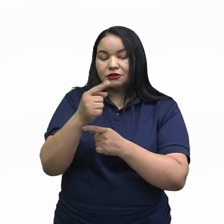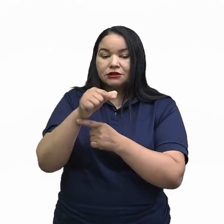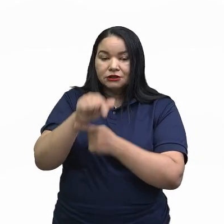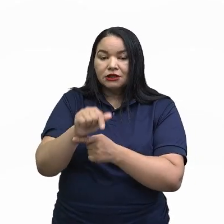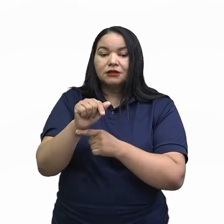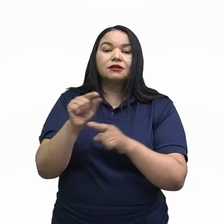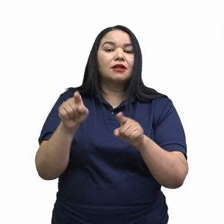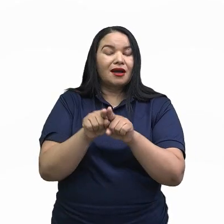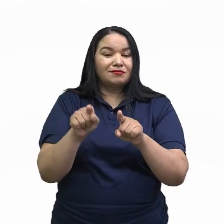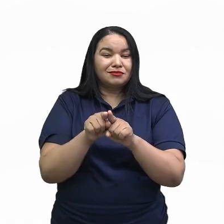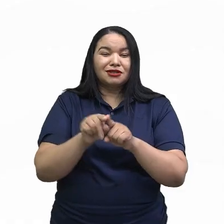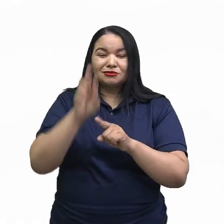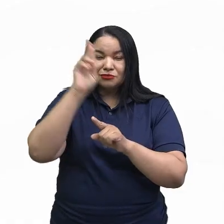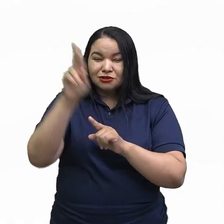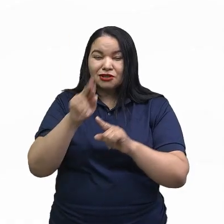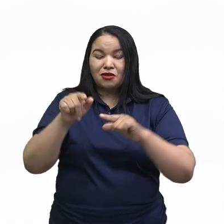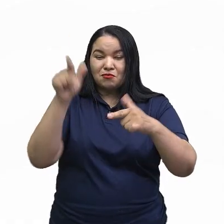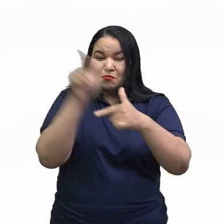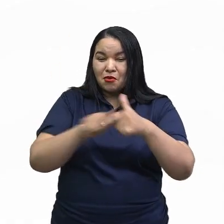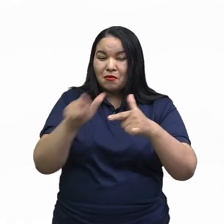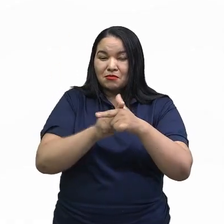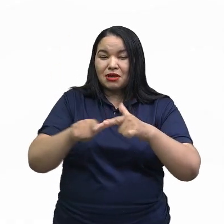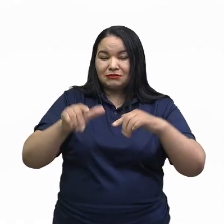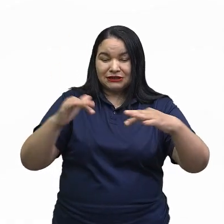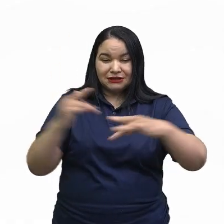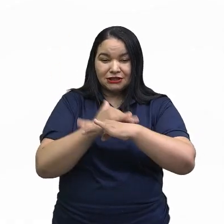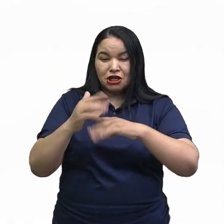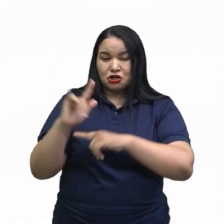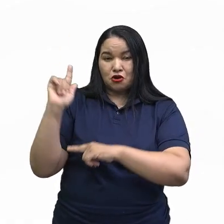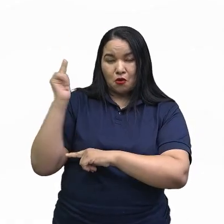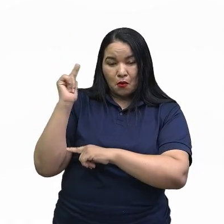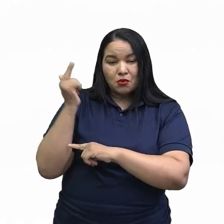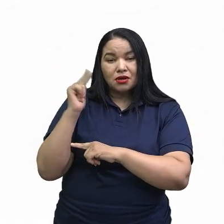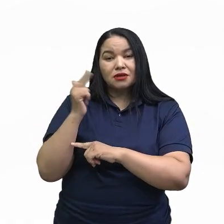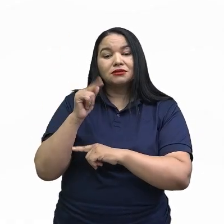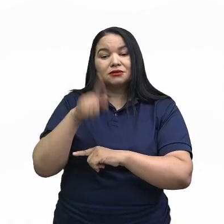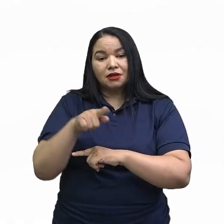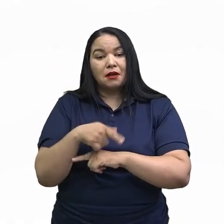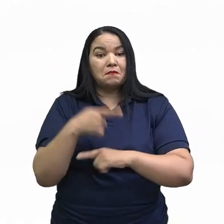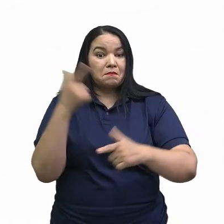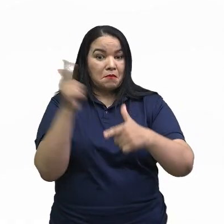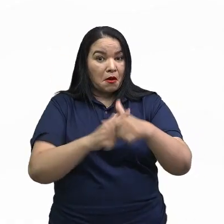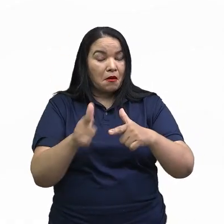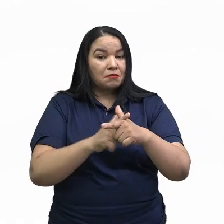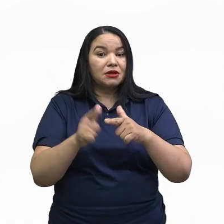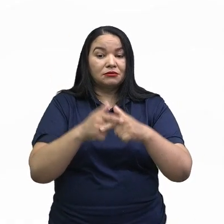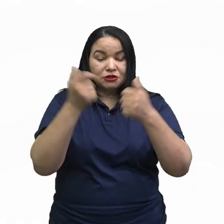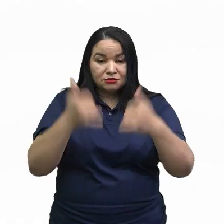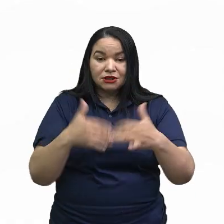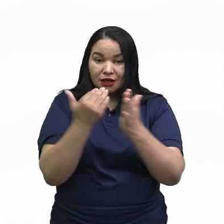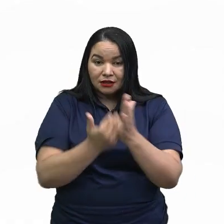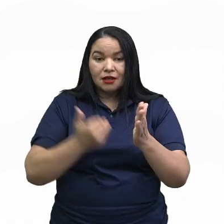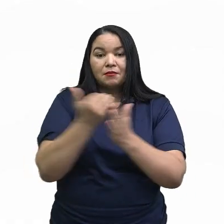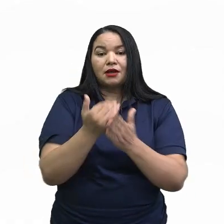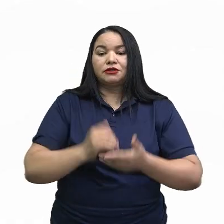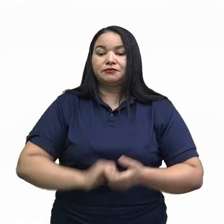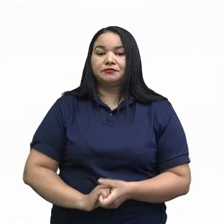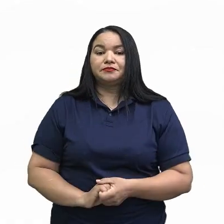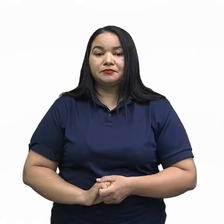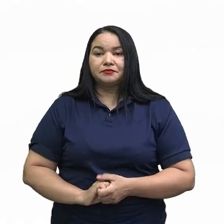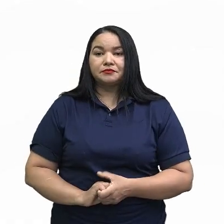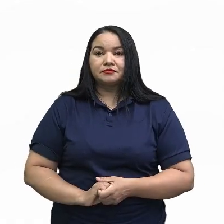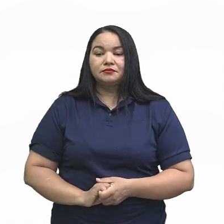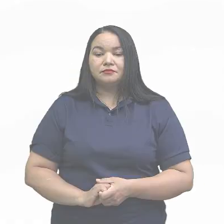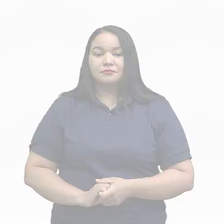pelo acidente em Goiânia, tá? Então, o acidente, que a gente vai já falar um pouquinho mais sobre ele, é